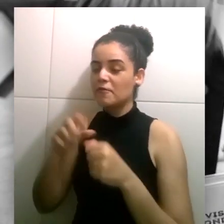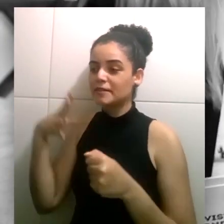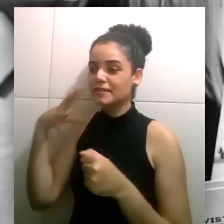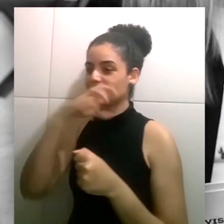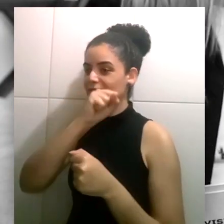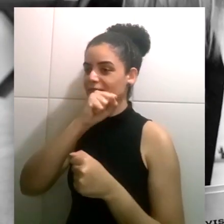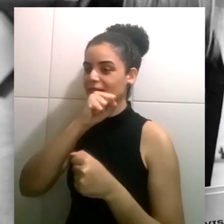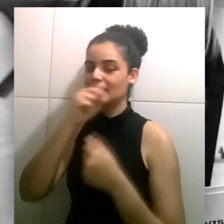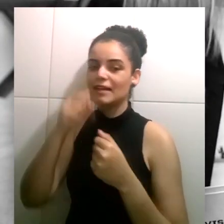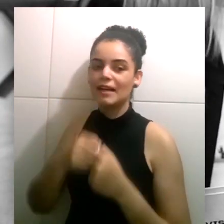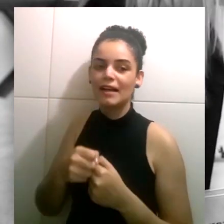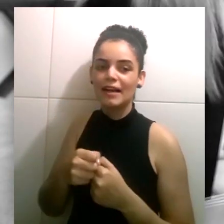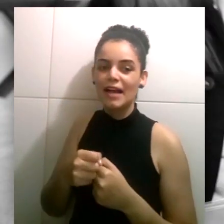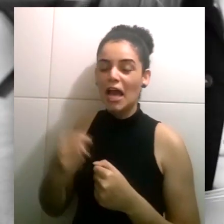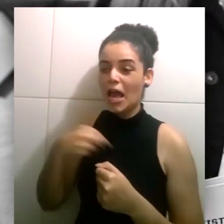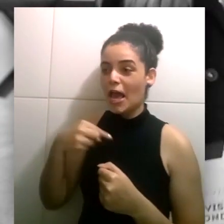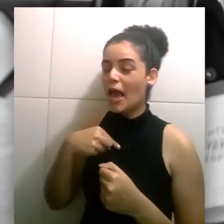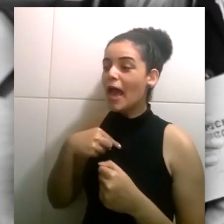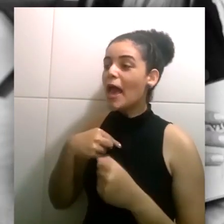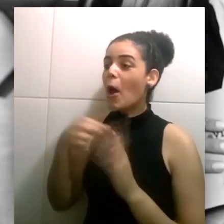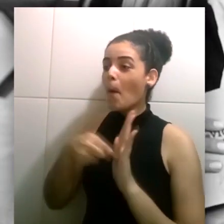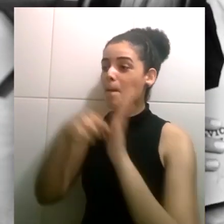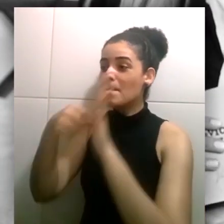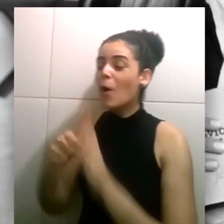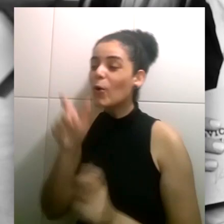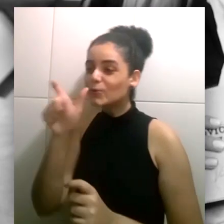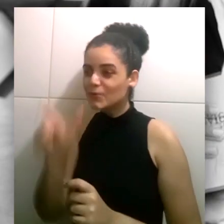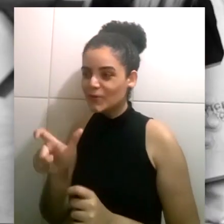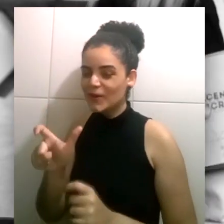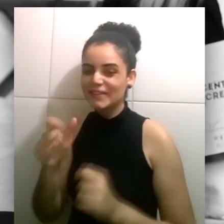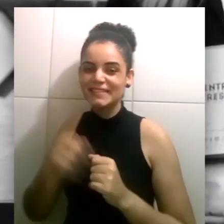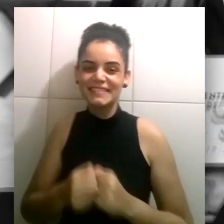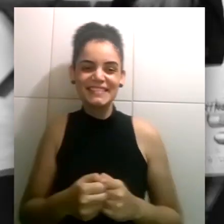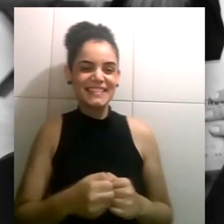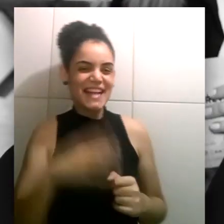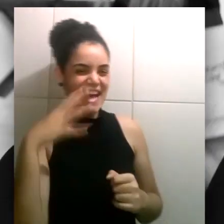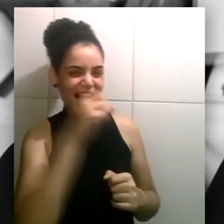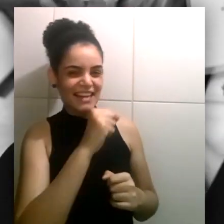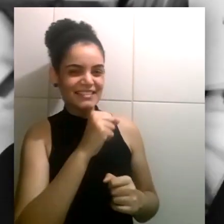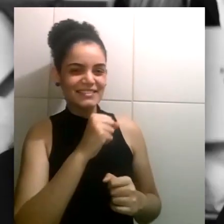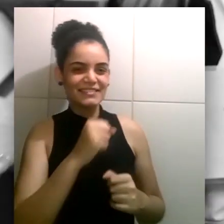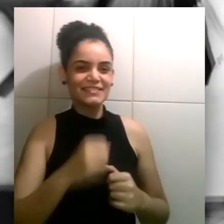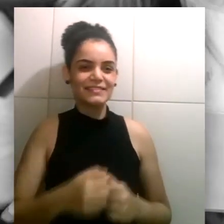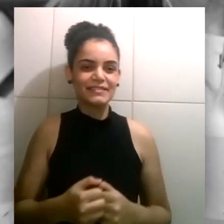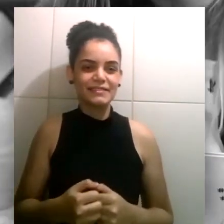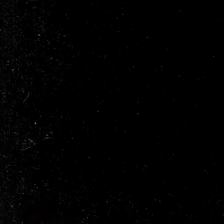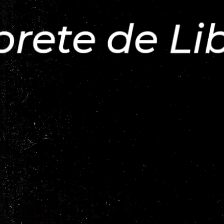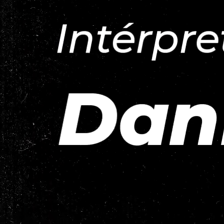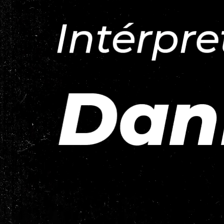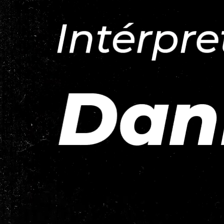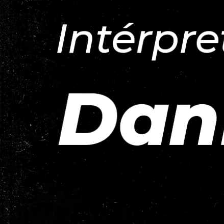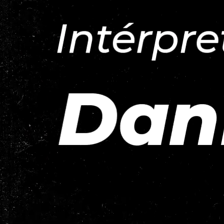um ping-pong aqui rapidinho. Vamos, ok. Eu vou colocar uma palavra. Rapidinho, tá? Ops!